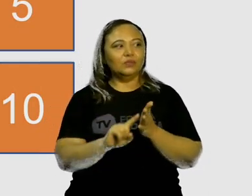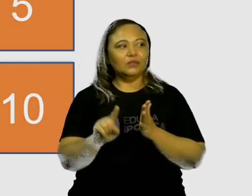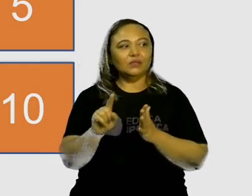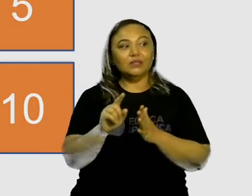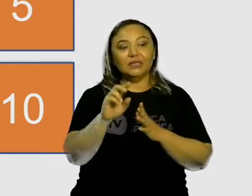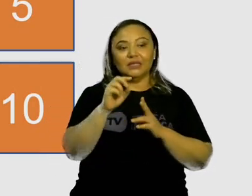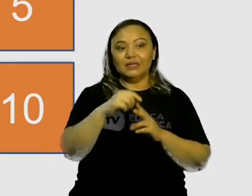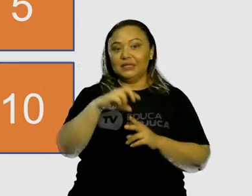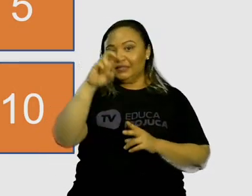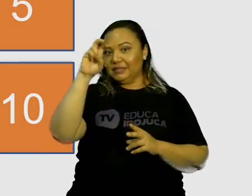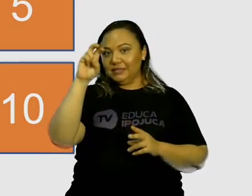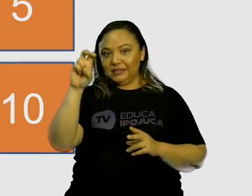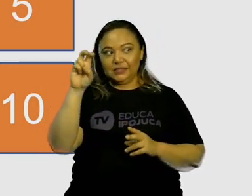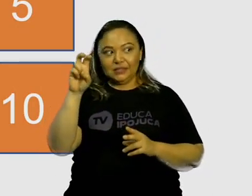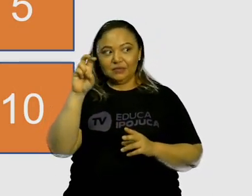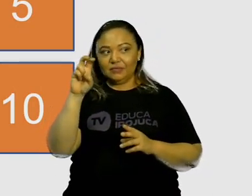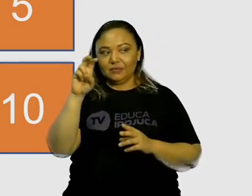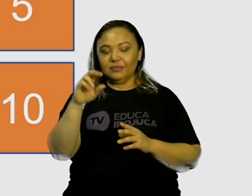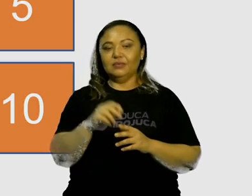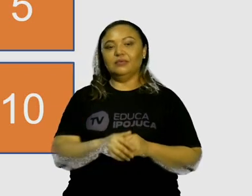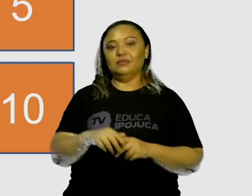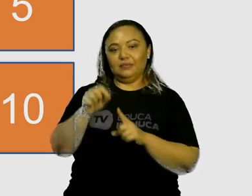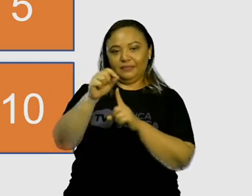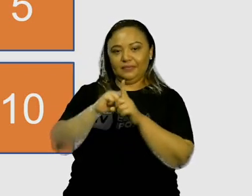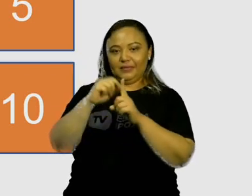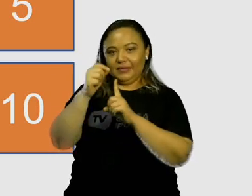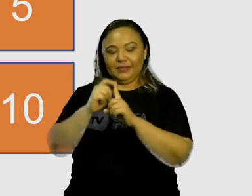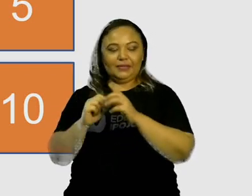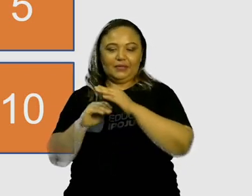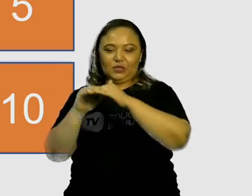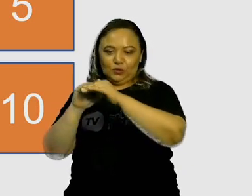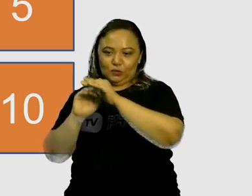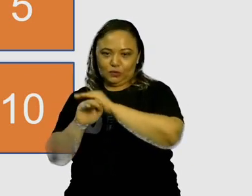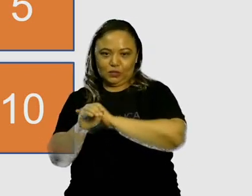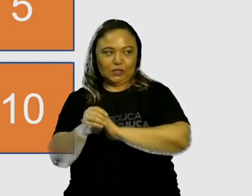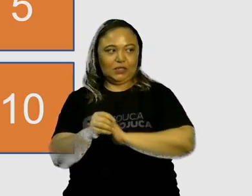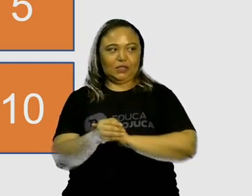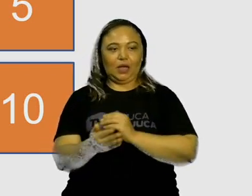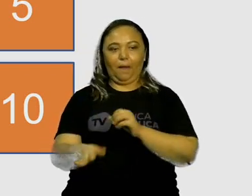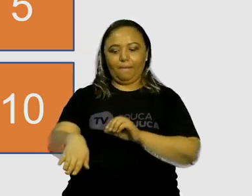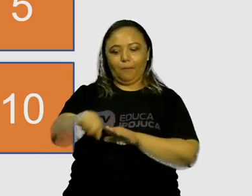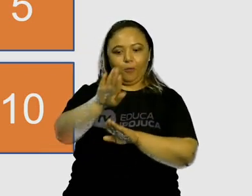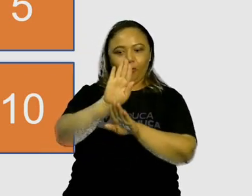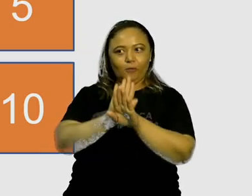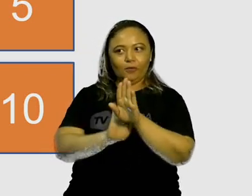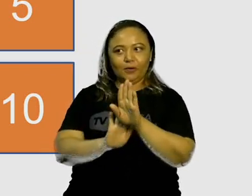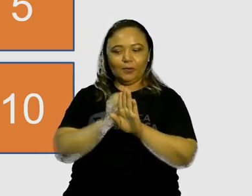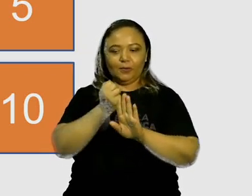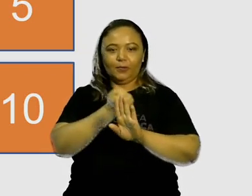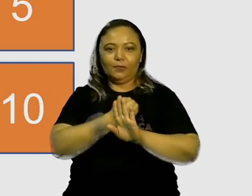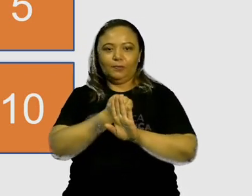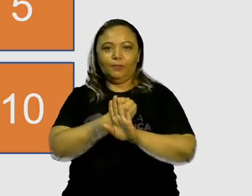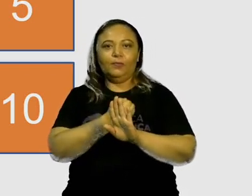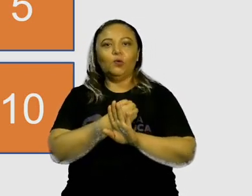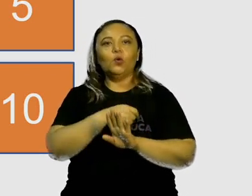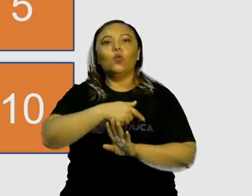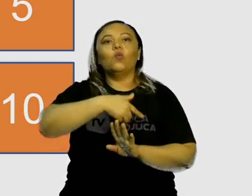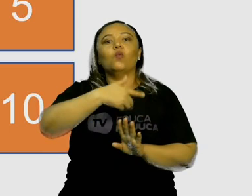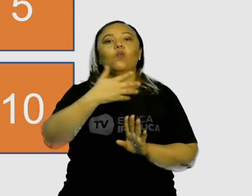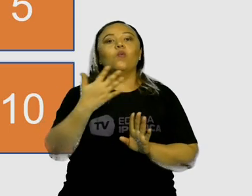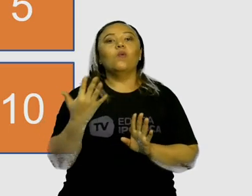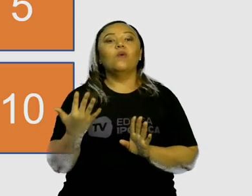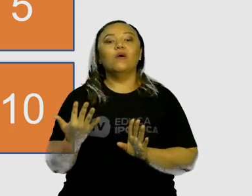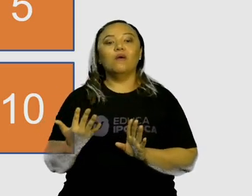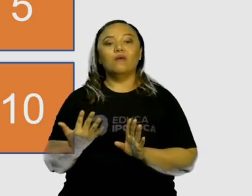Existem cinco bananas escondidas atrás desses números. Aí eu pergunto então: qual